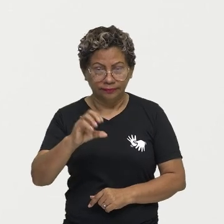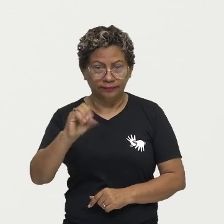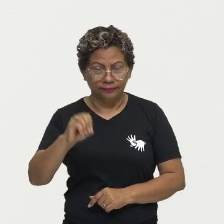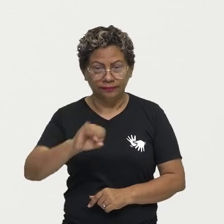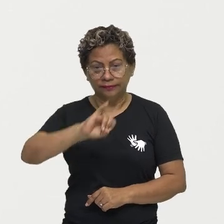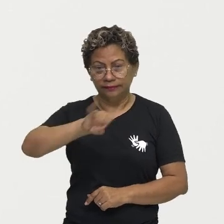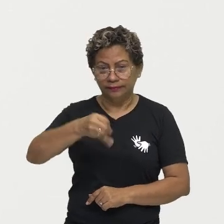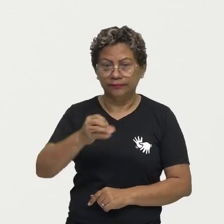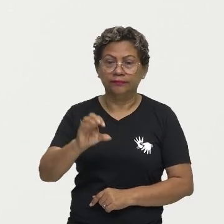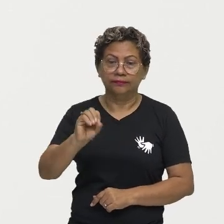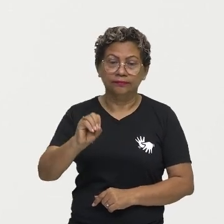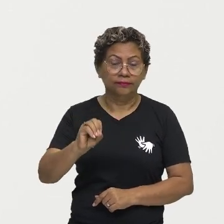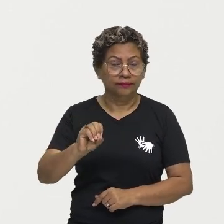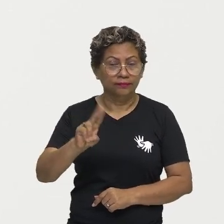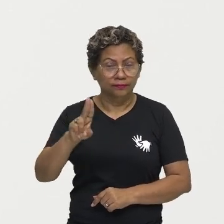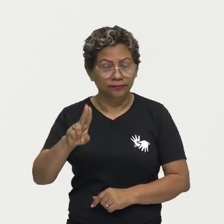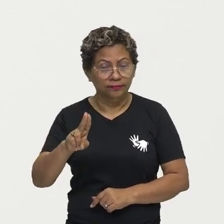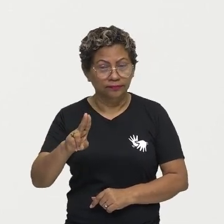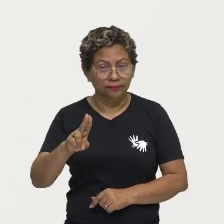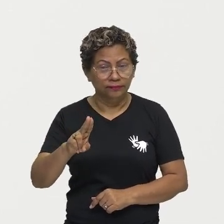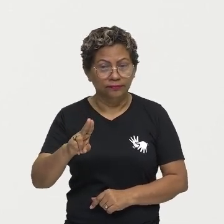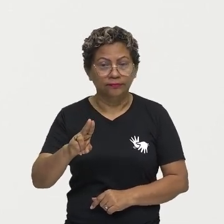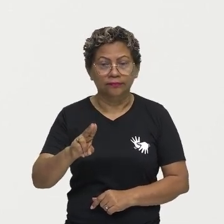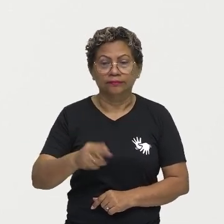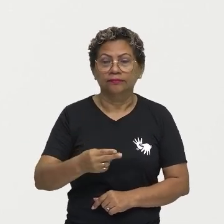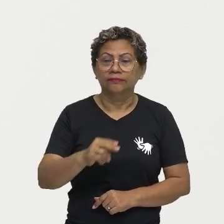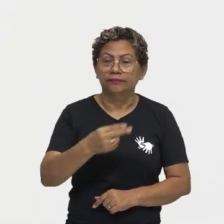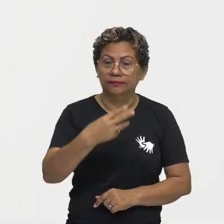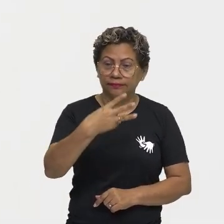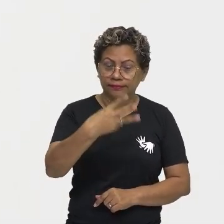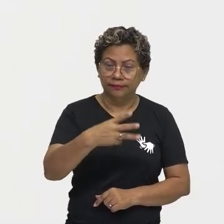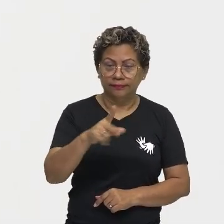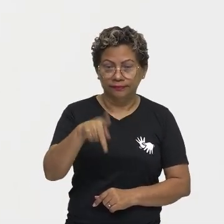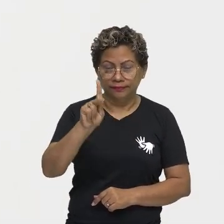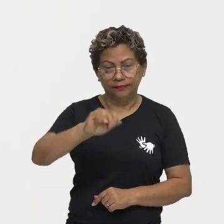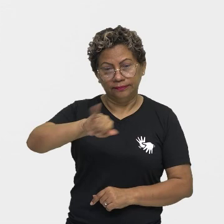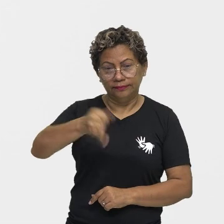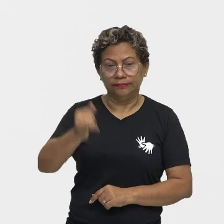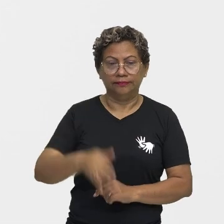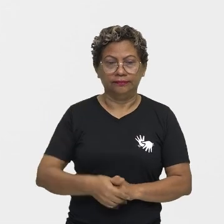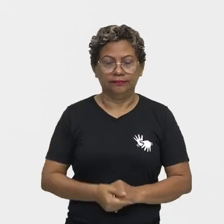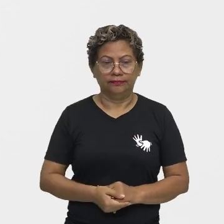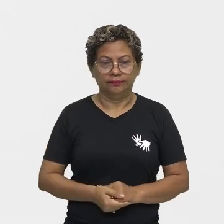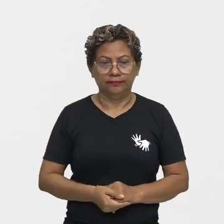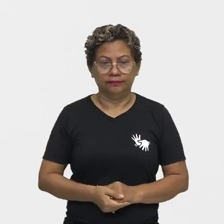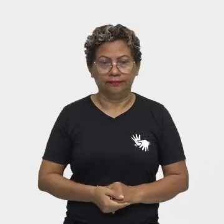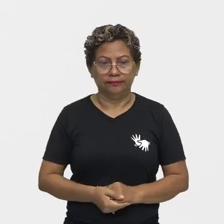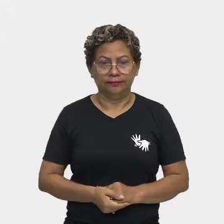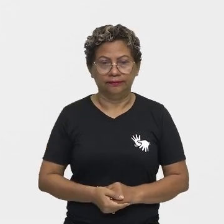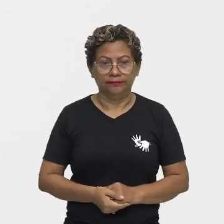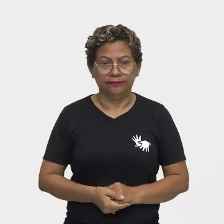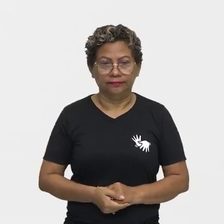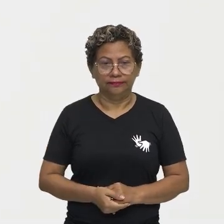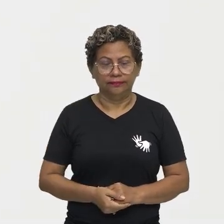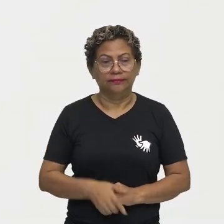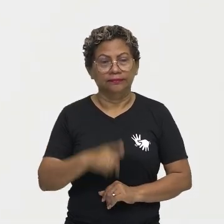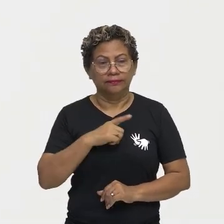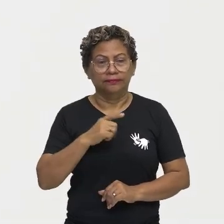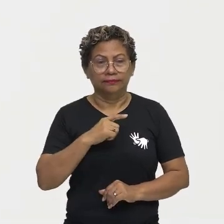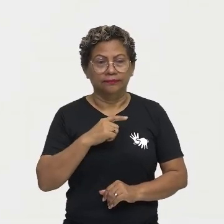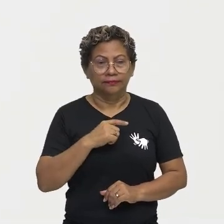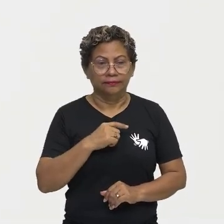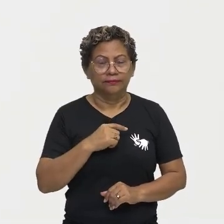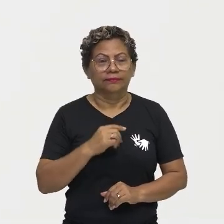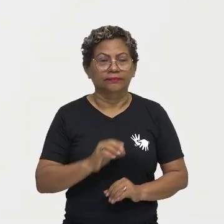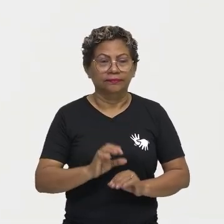né? Já que cada 1.000 joule vale 1 kJ. Então, veja aqui, nós temos aqui os dados, né, para